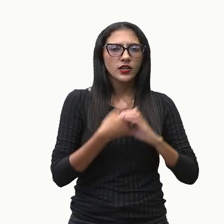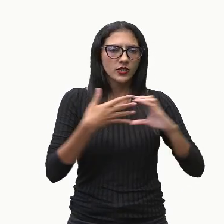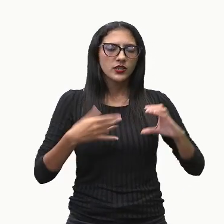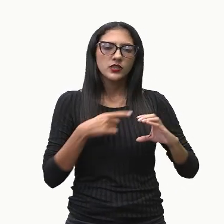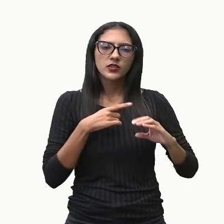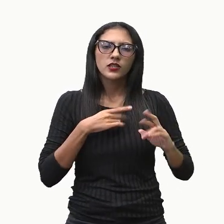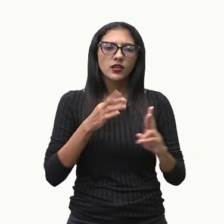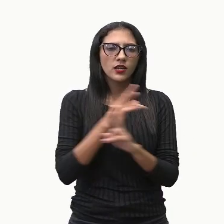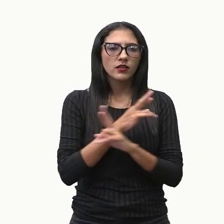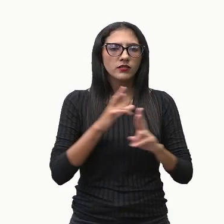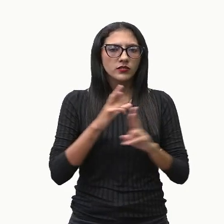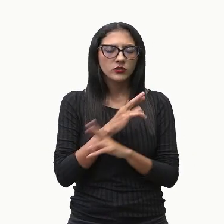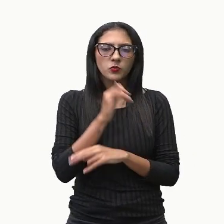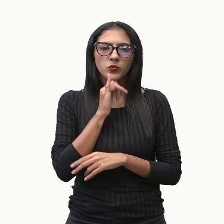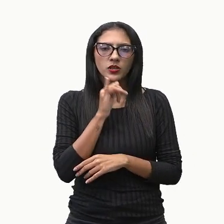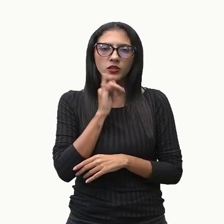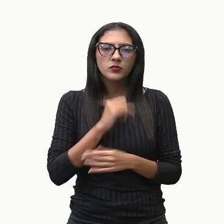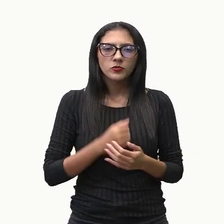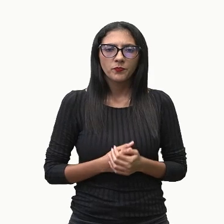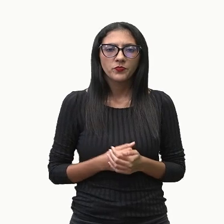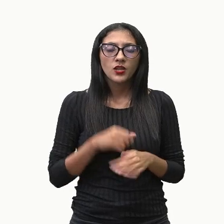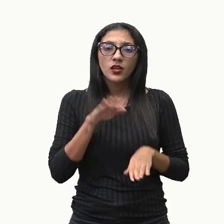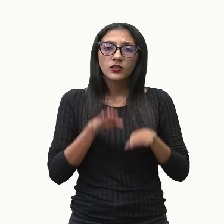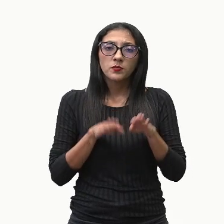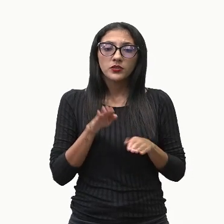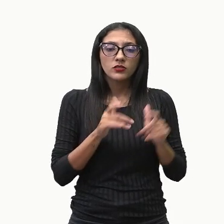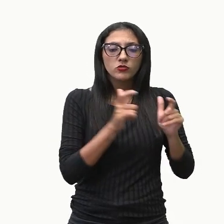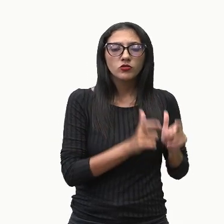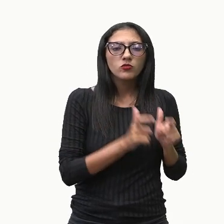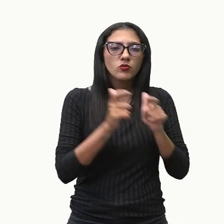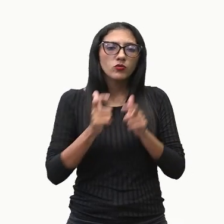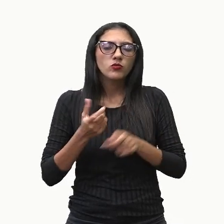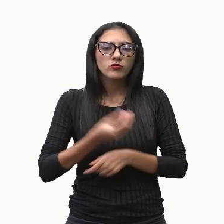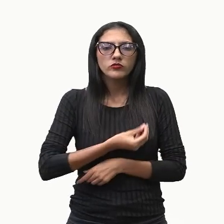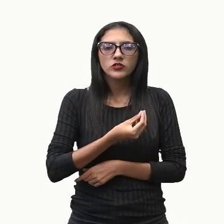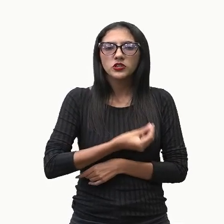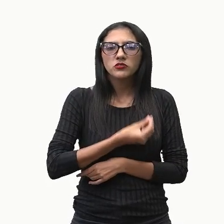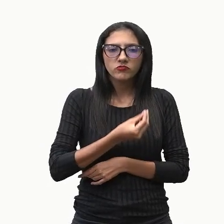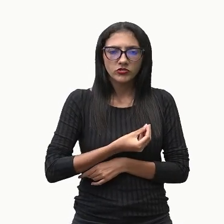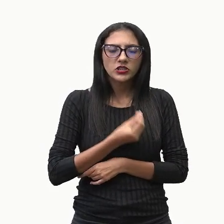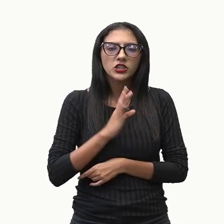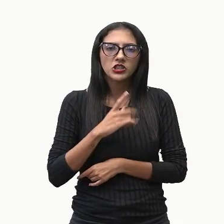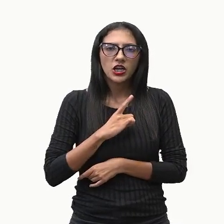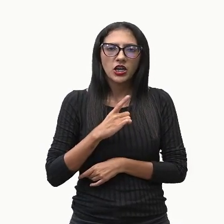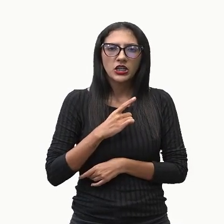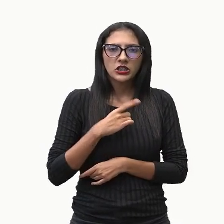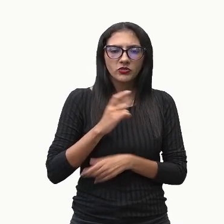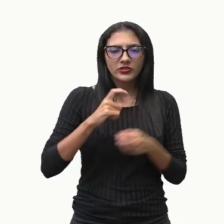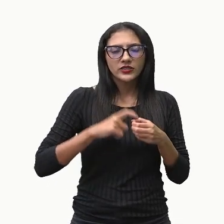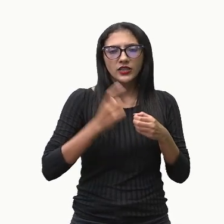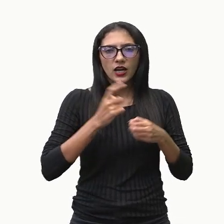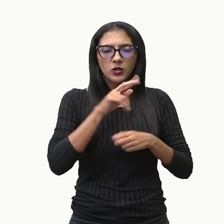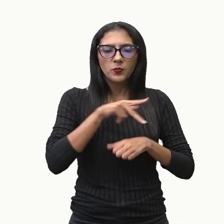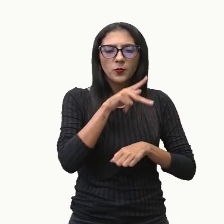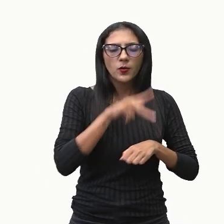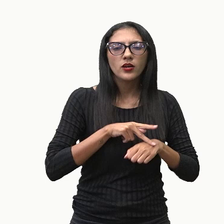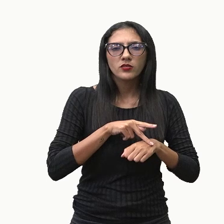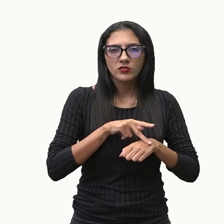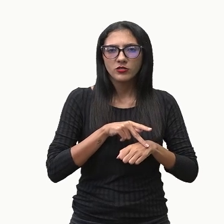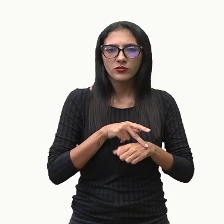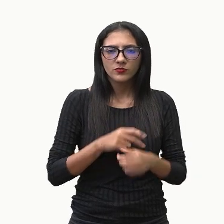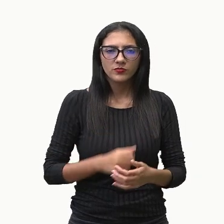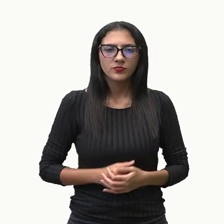ao deslocamento forçado e às condições em que vivem após fugir de seus países de